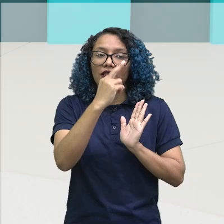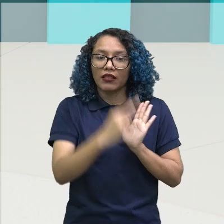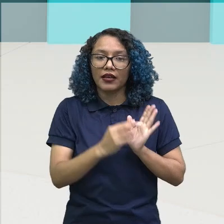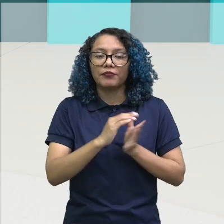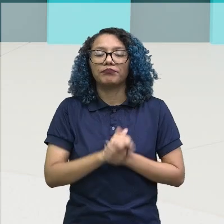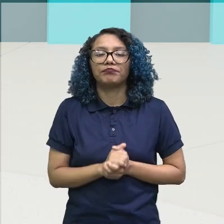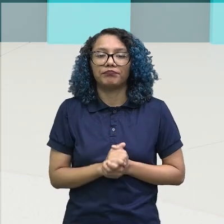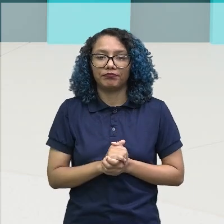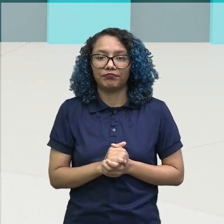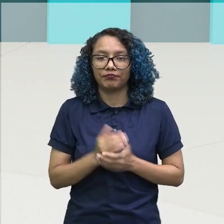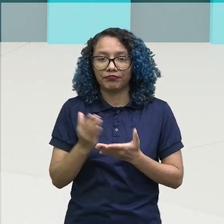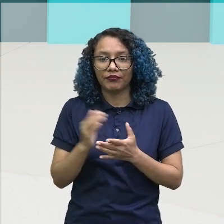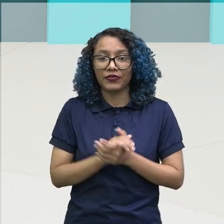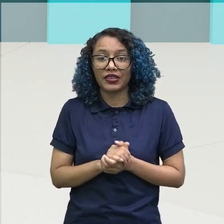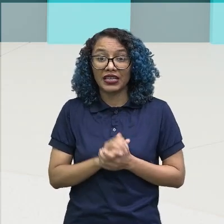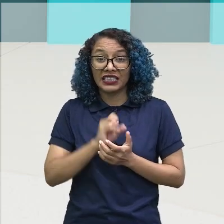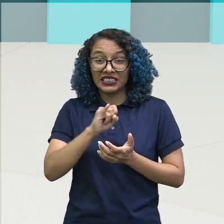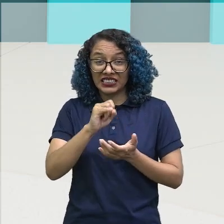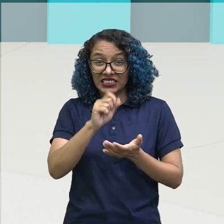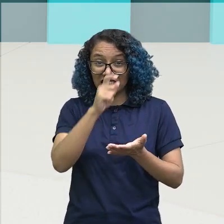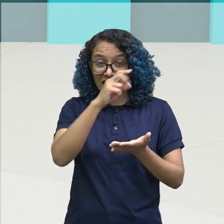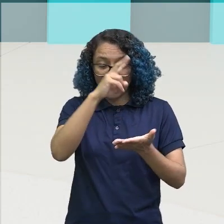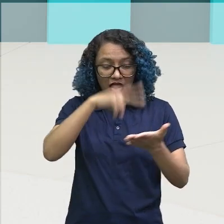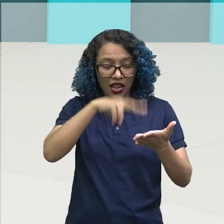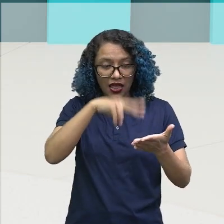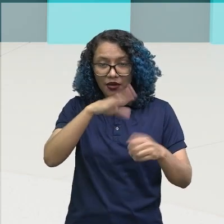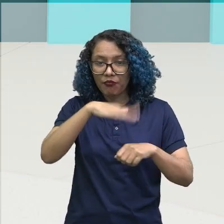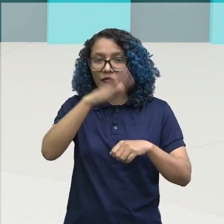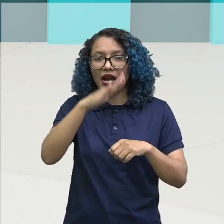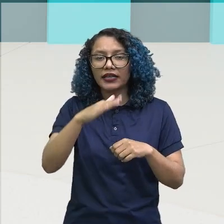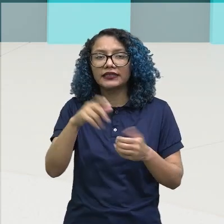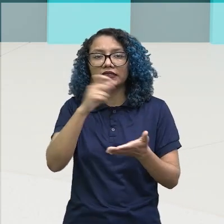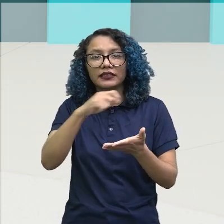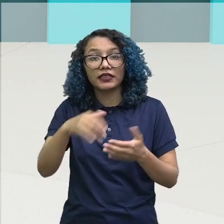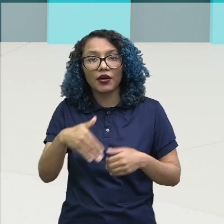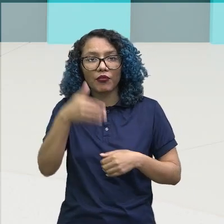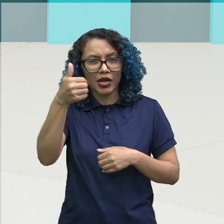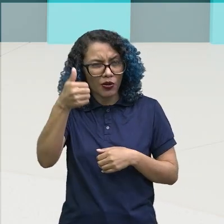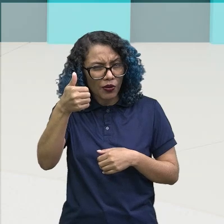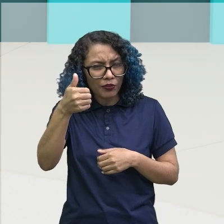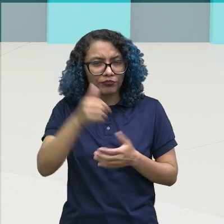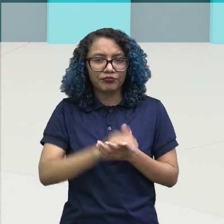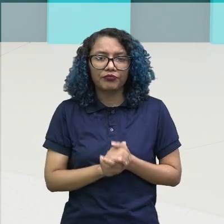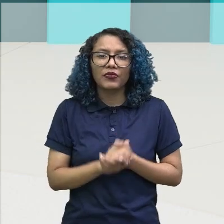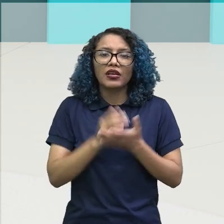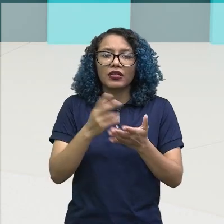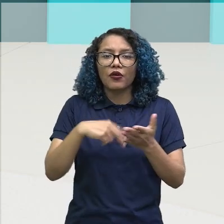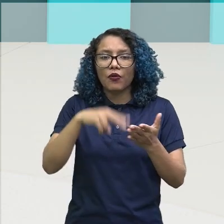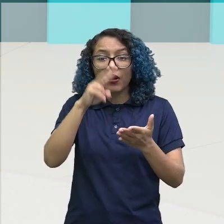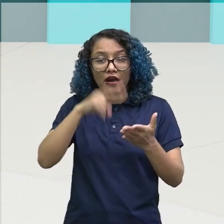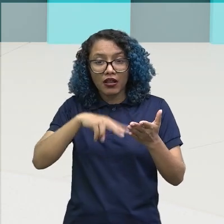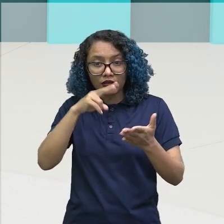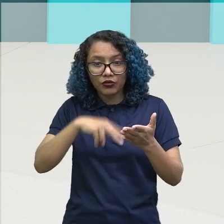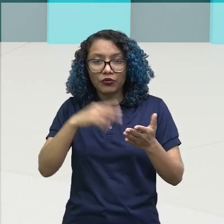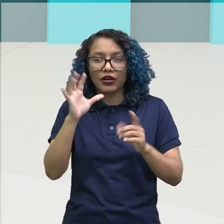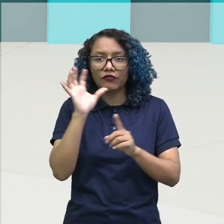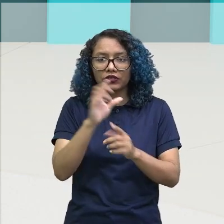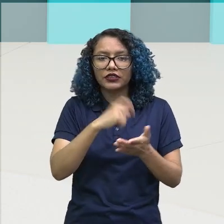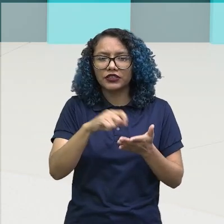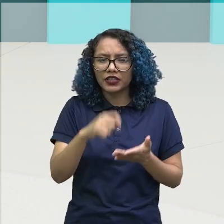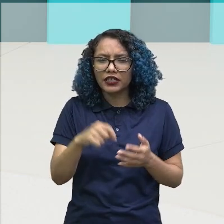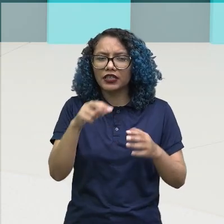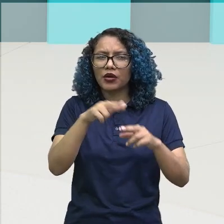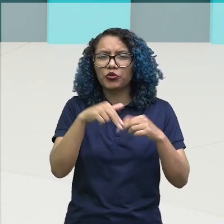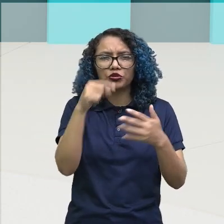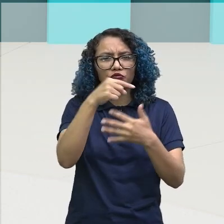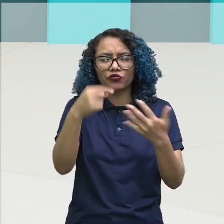lê mais, escreve melhor. A leitura influencia a escrita por vários motivos. O leitor